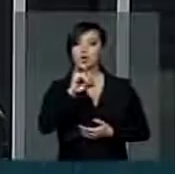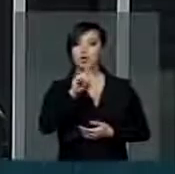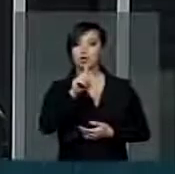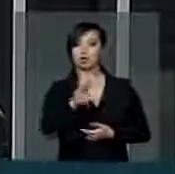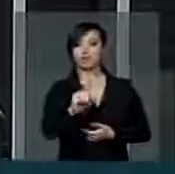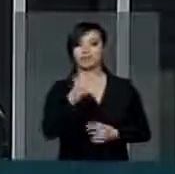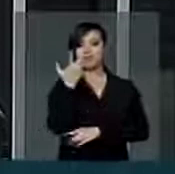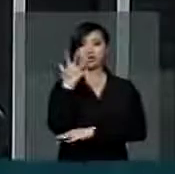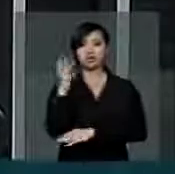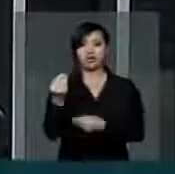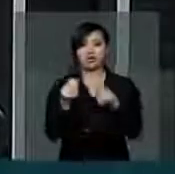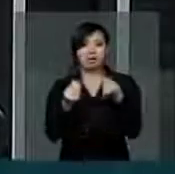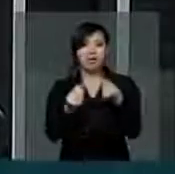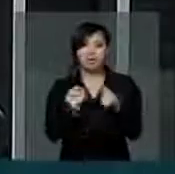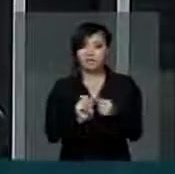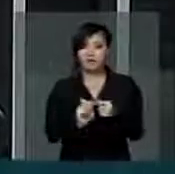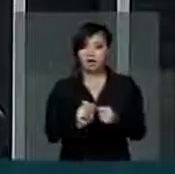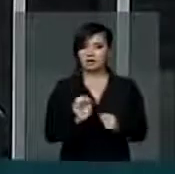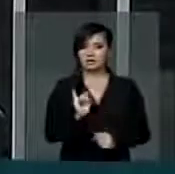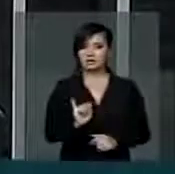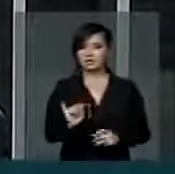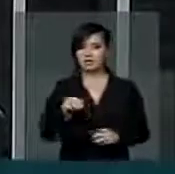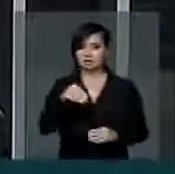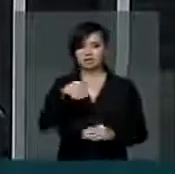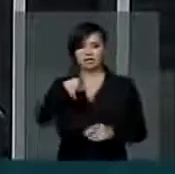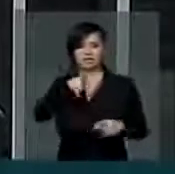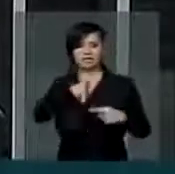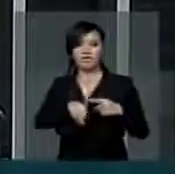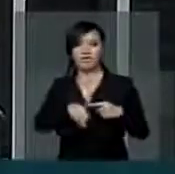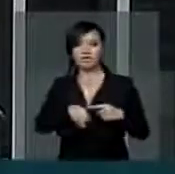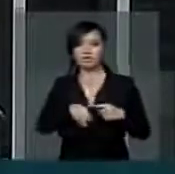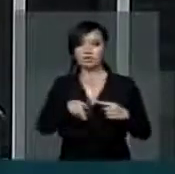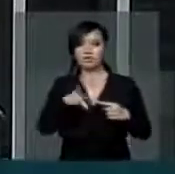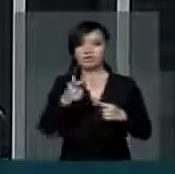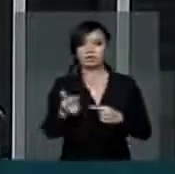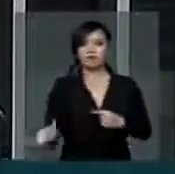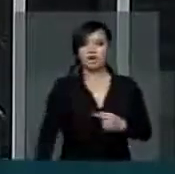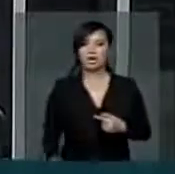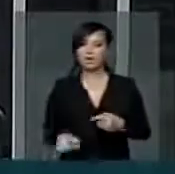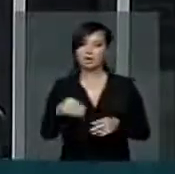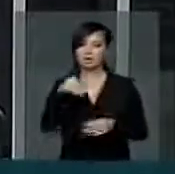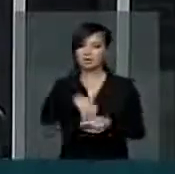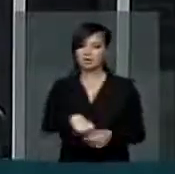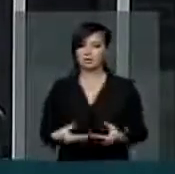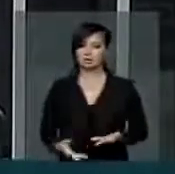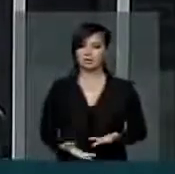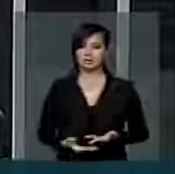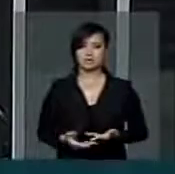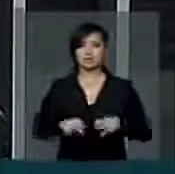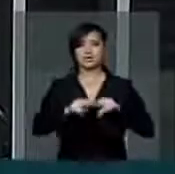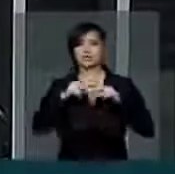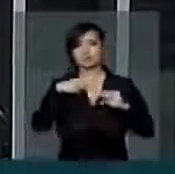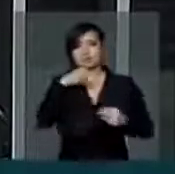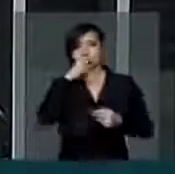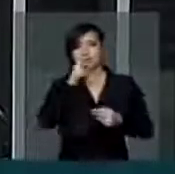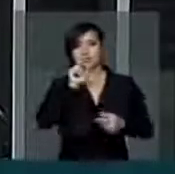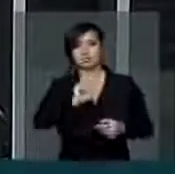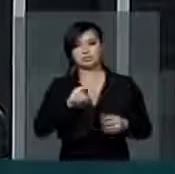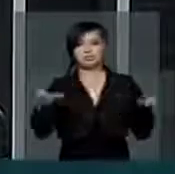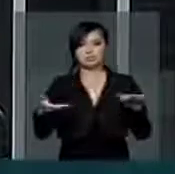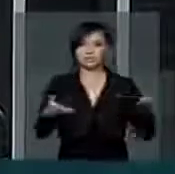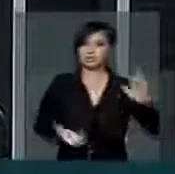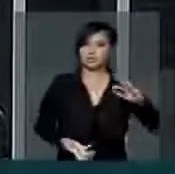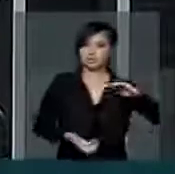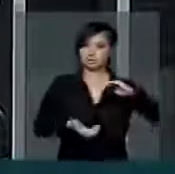Portanto, eu acho que o Congresso Nacional deu um passo grande em determinando que